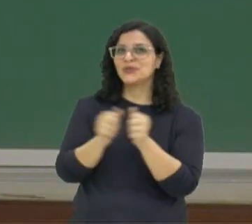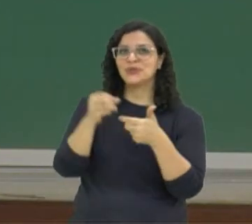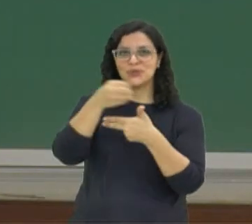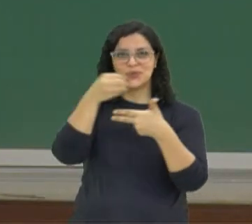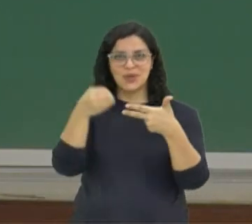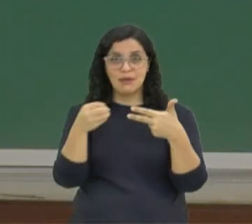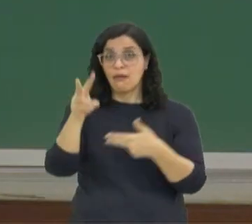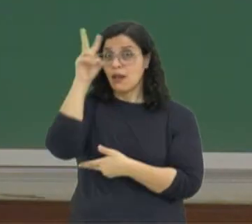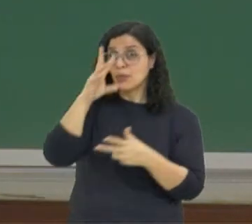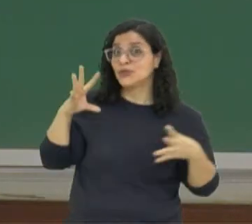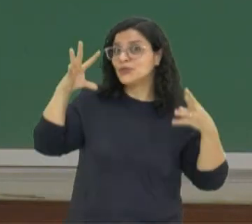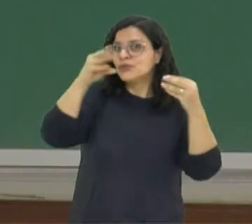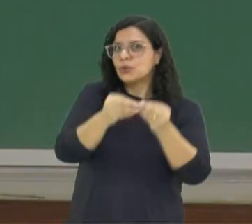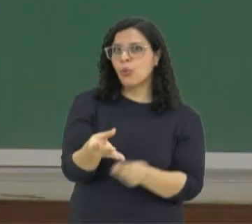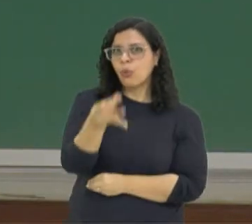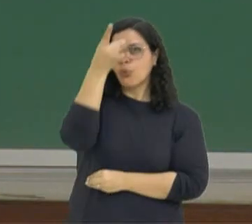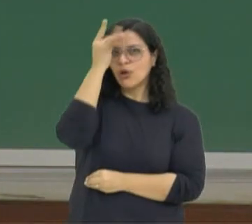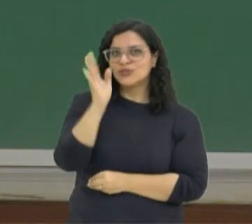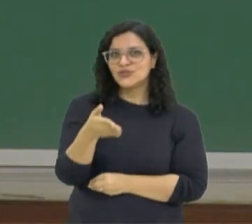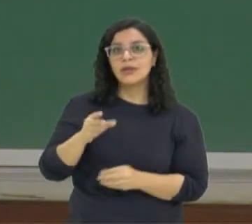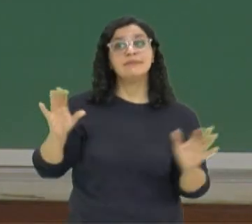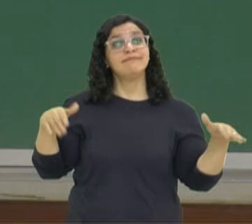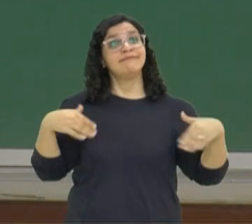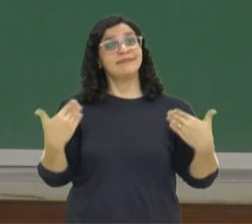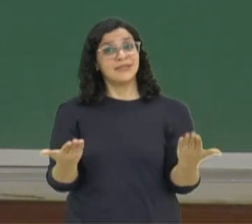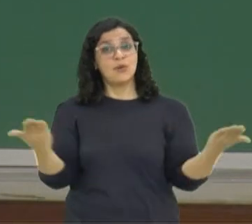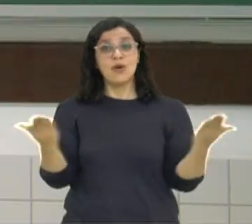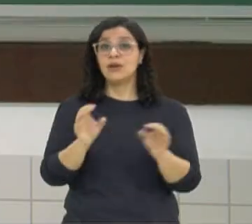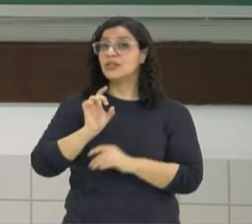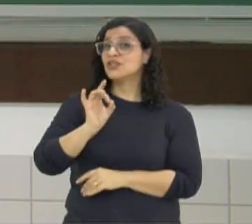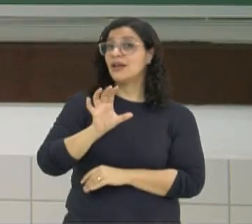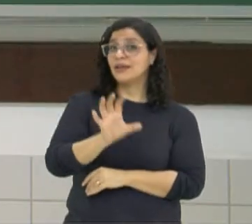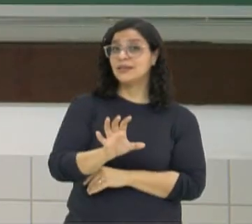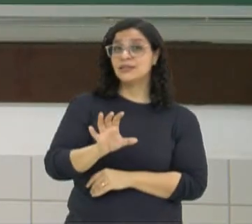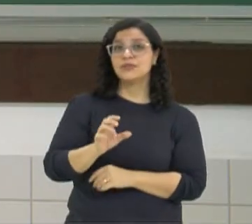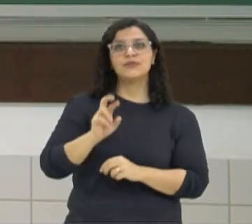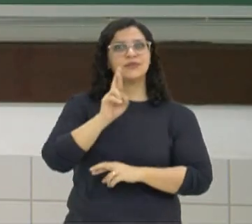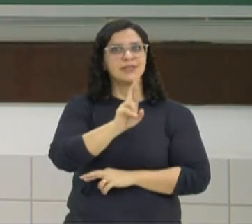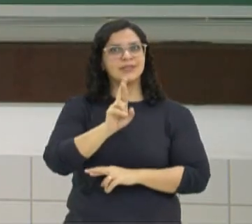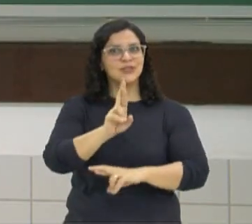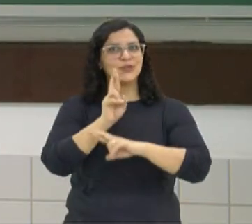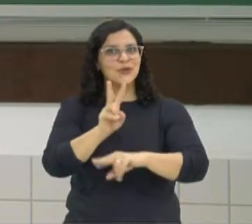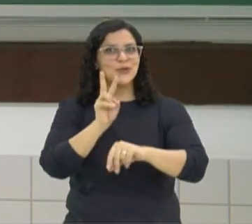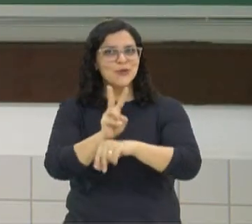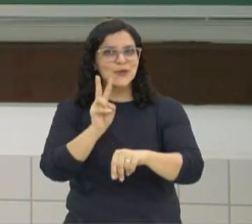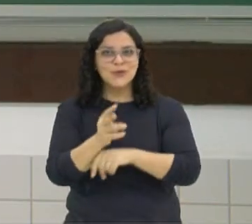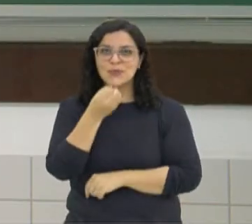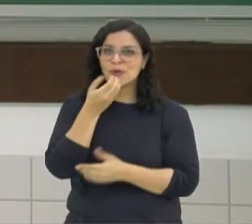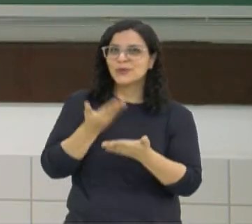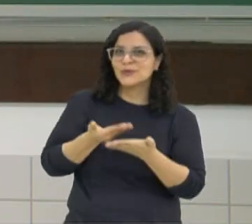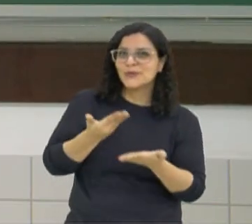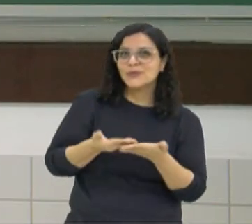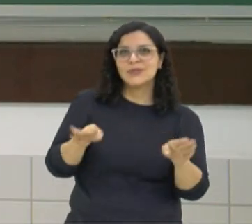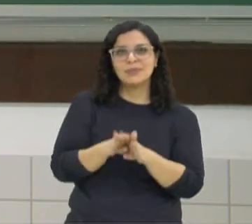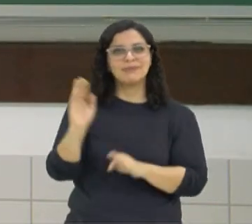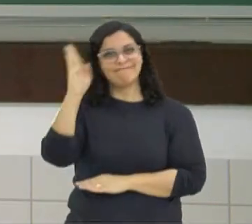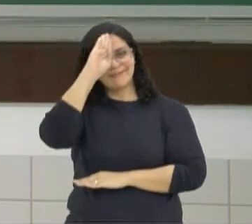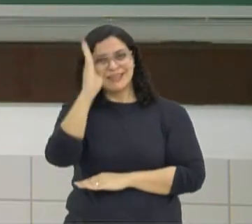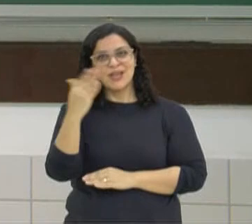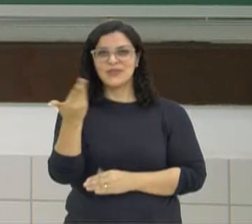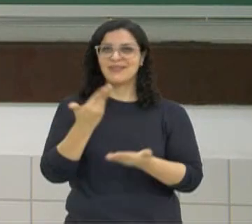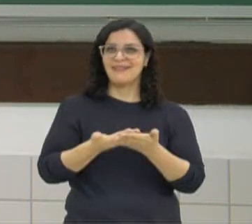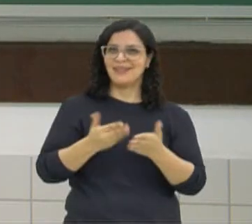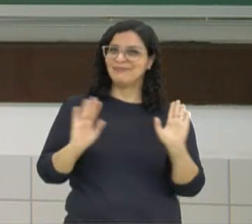Enem. Lembram de tudo isso, né? Então, é esto. Quédense bien y buenos estudios. Hasta la